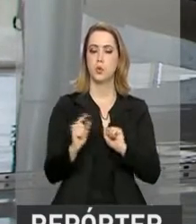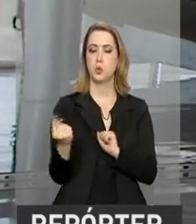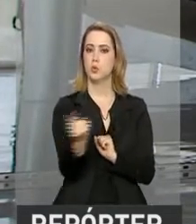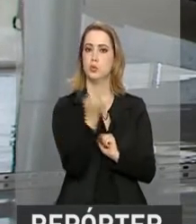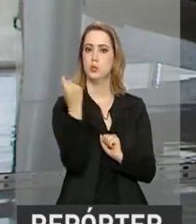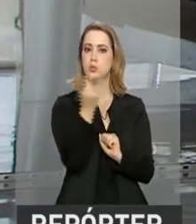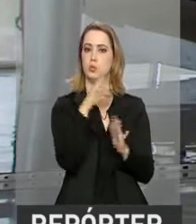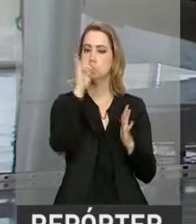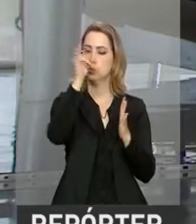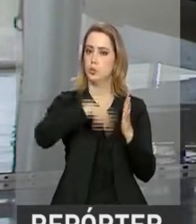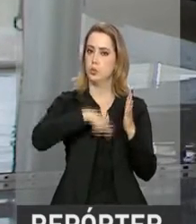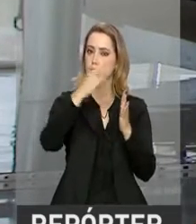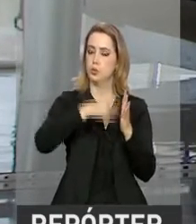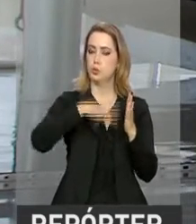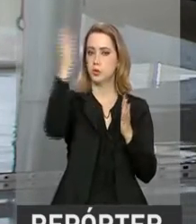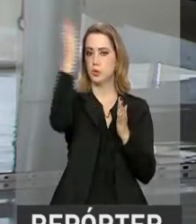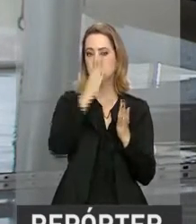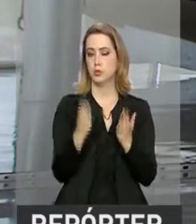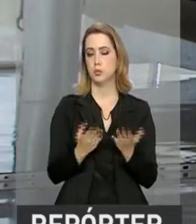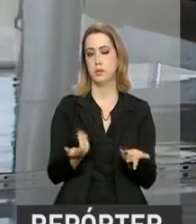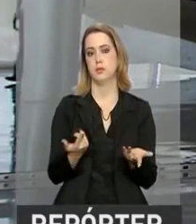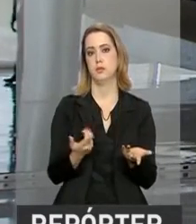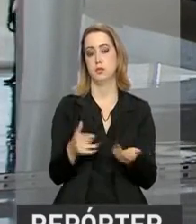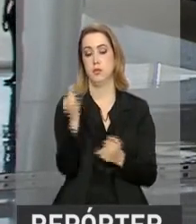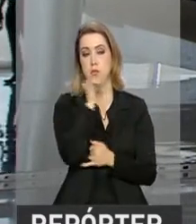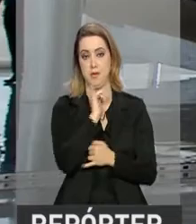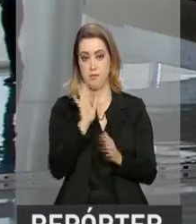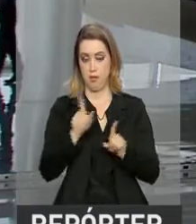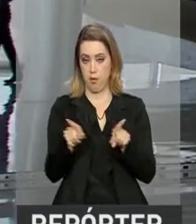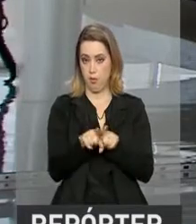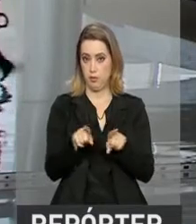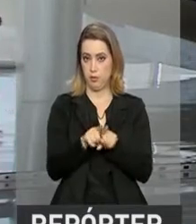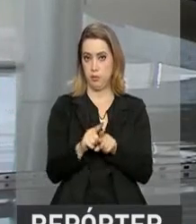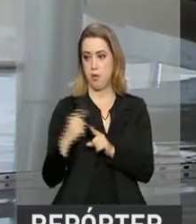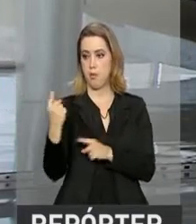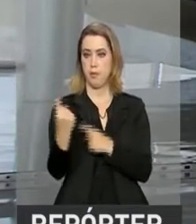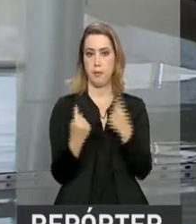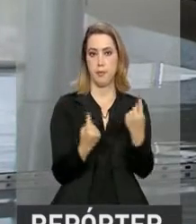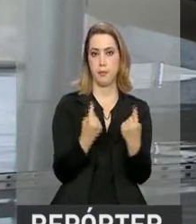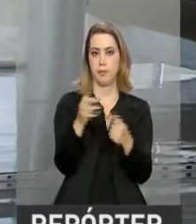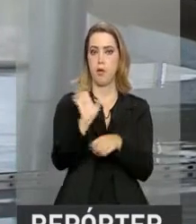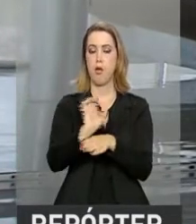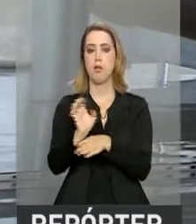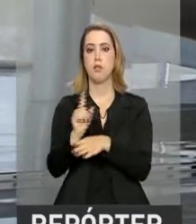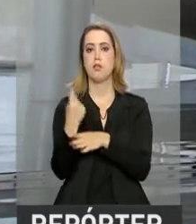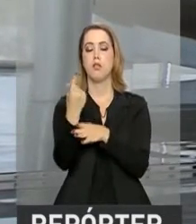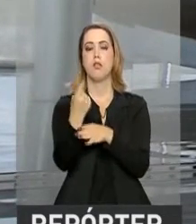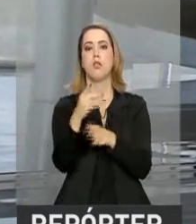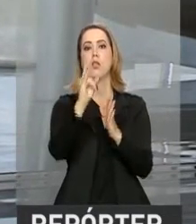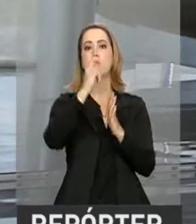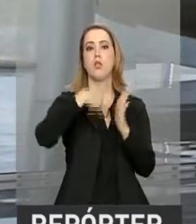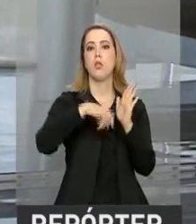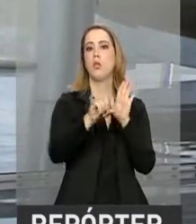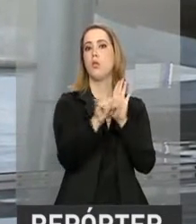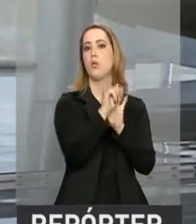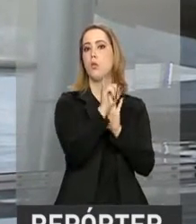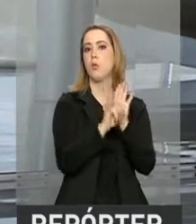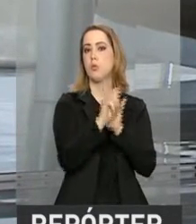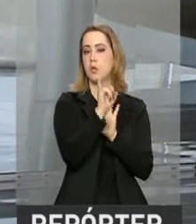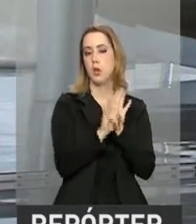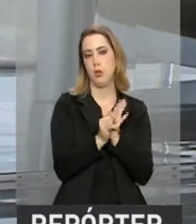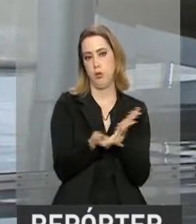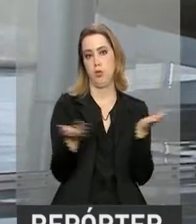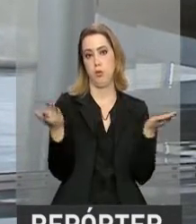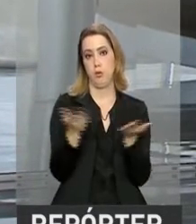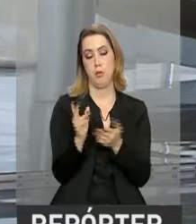Hoje, cada estado emite uma carteira de identidade, por exemplo. A ideia vai facilitar a gestão de programas sociais,